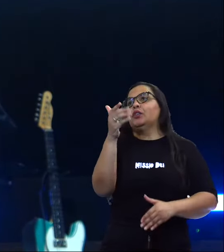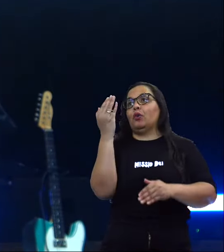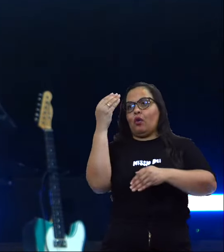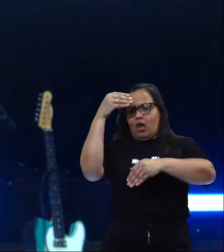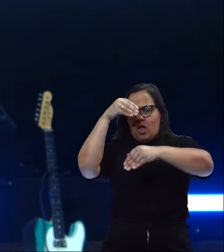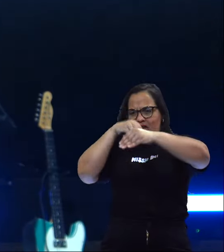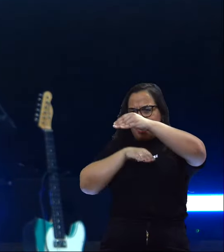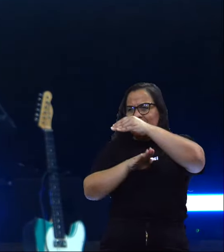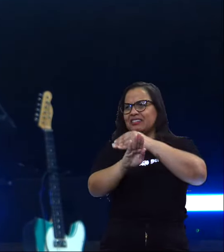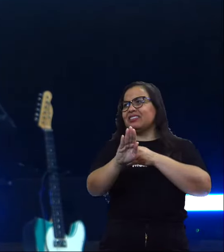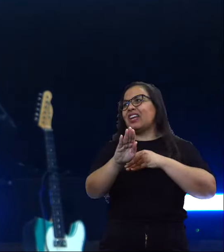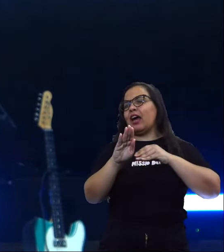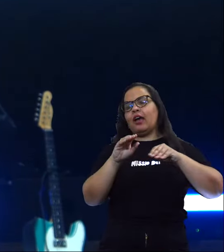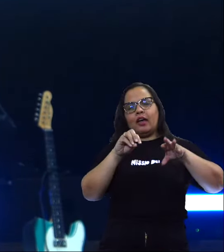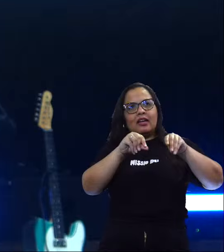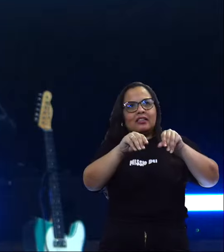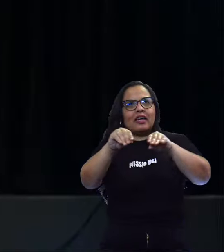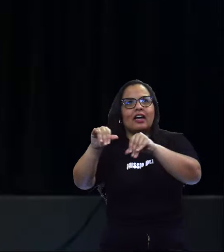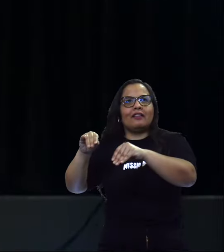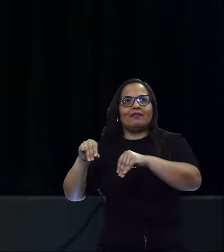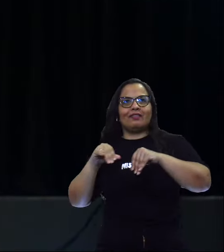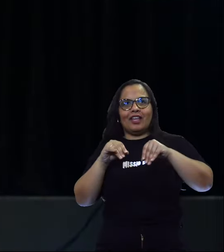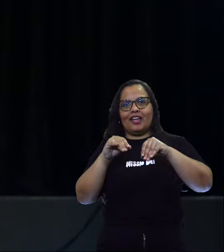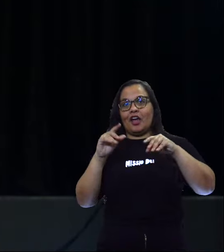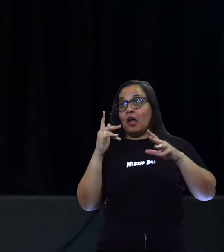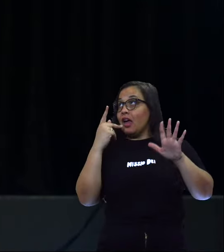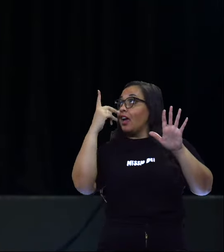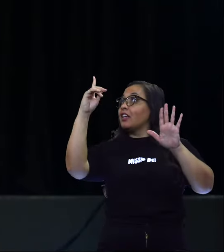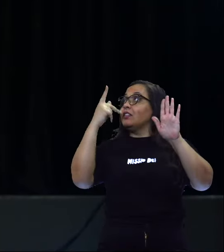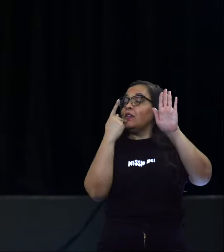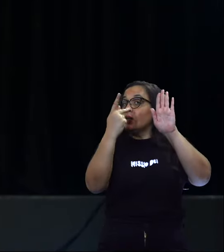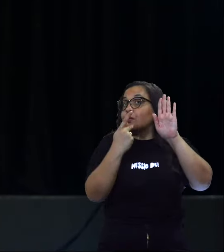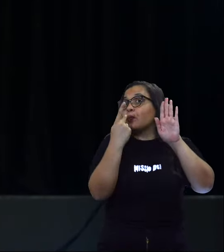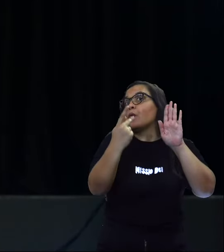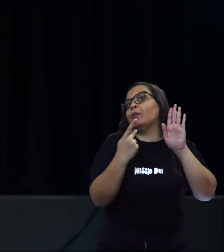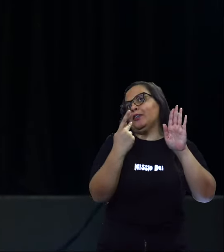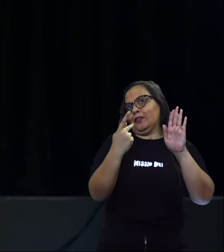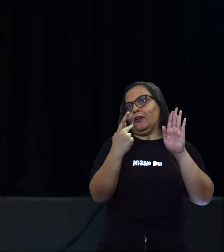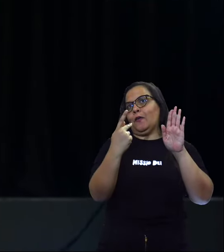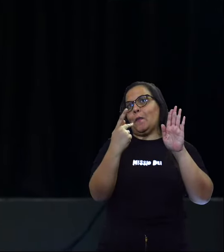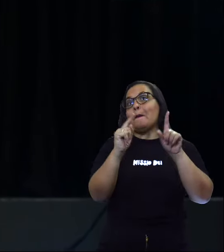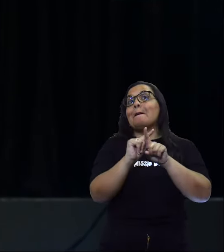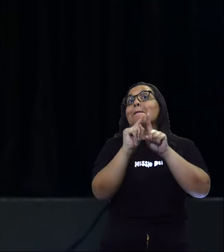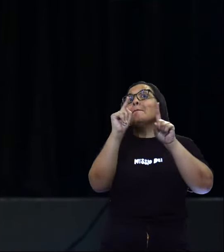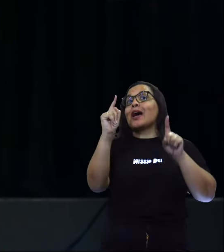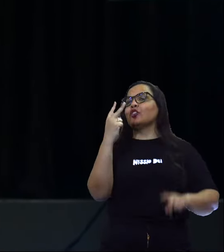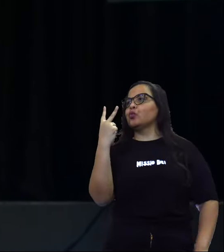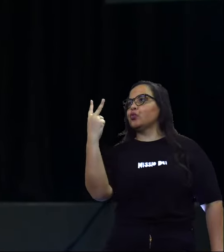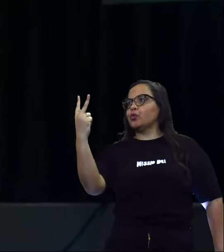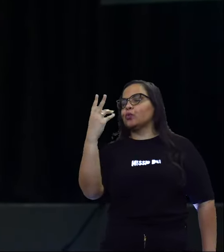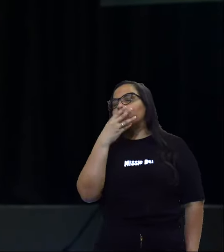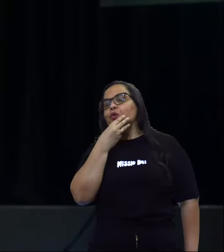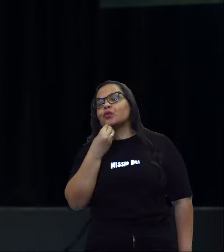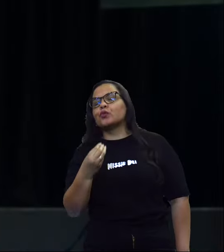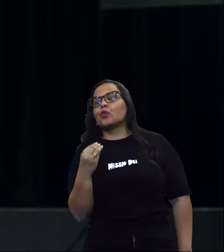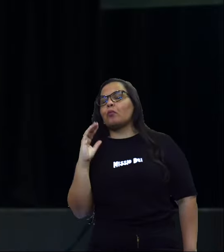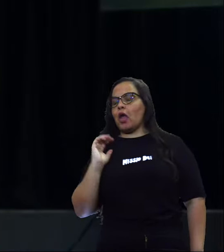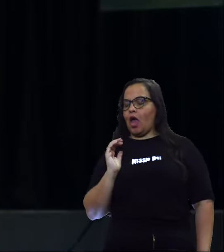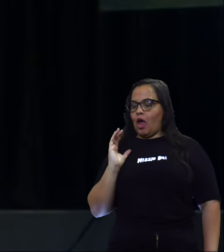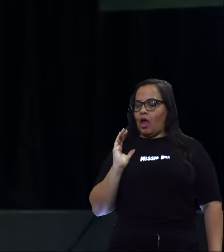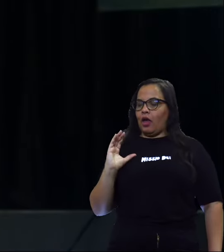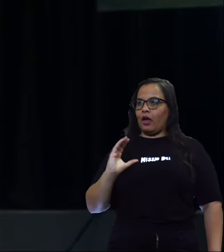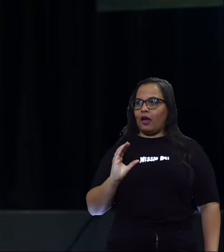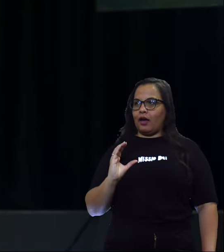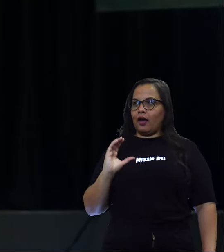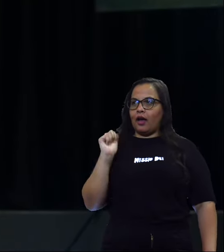daquela geração apenas Josué e Caleb entraram naquela terra. Eu acho tão interessante como o texto coloca aqui, que nós